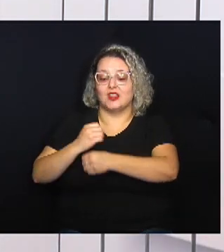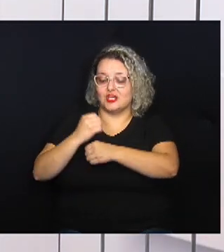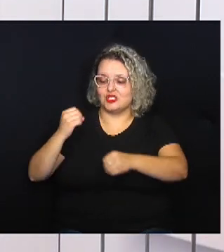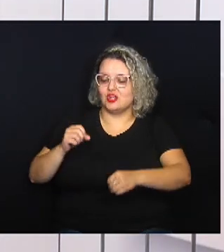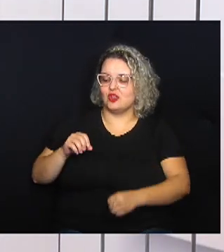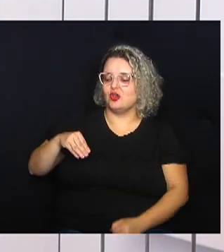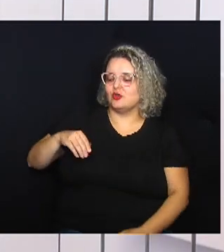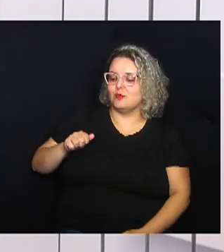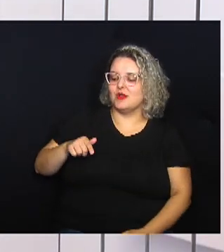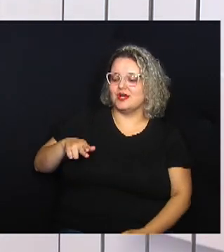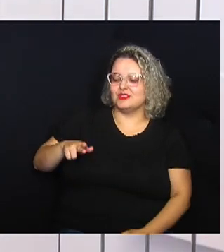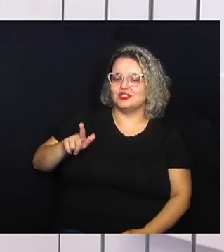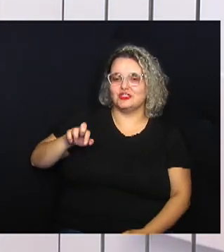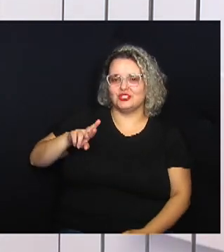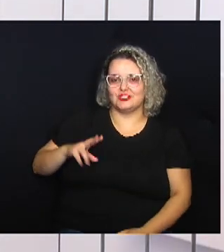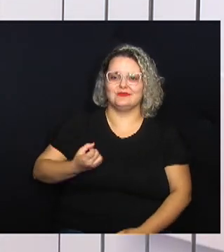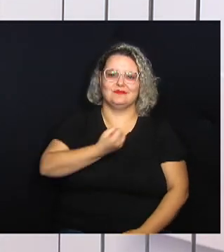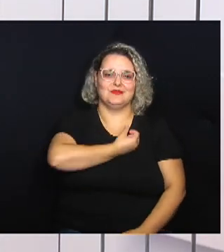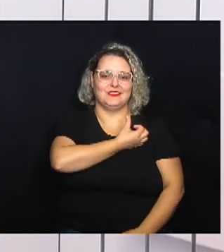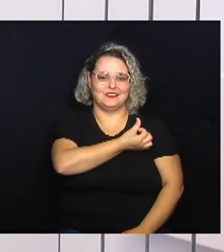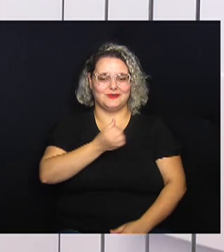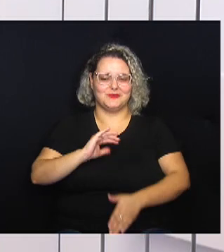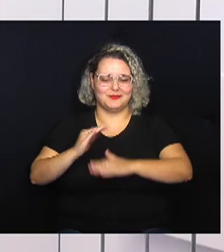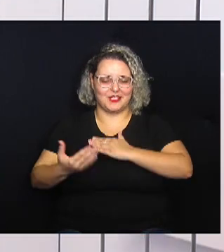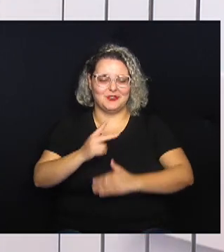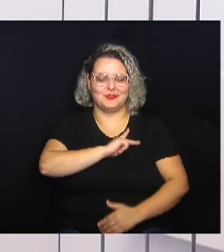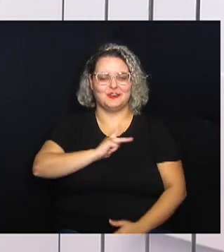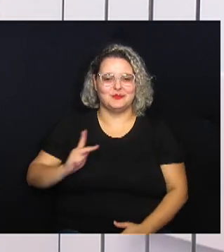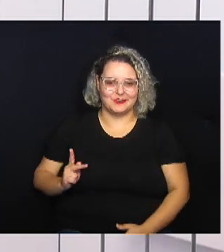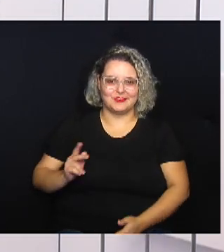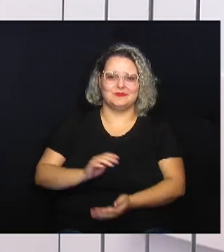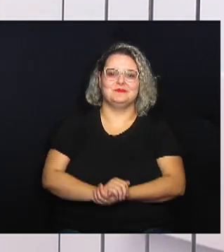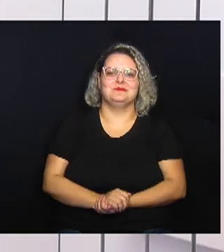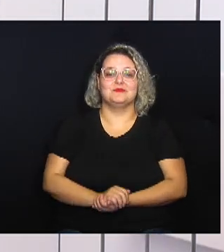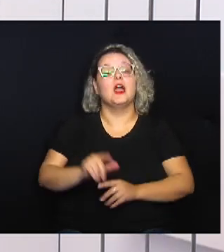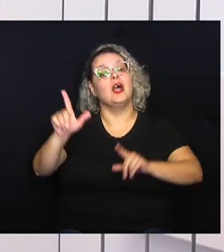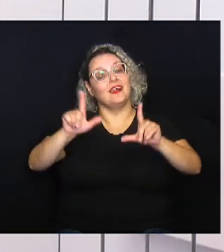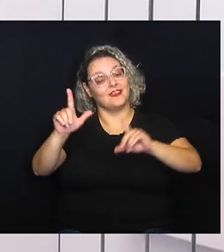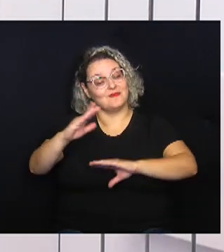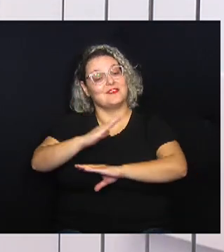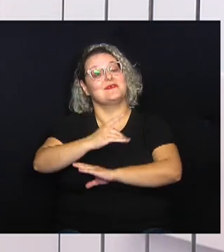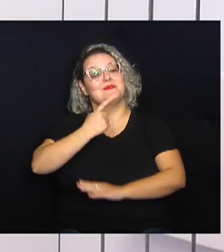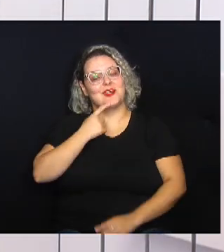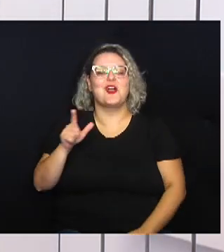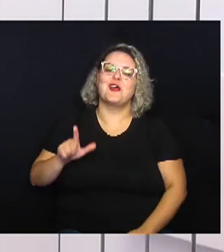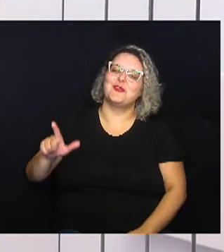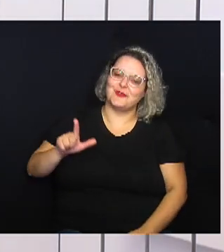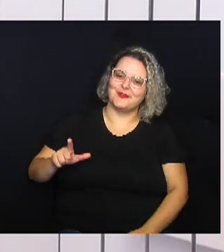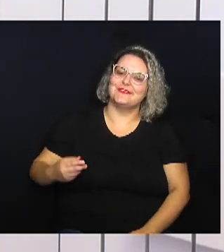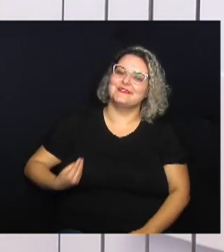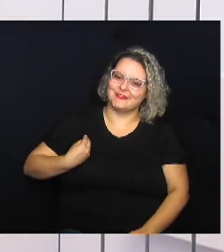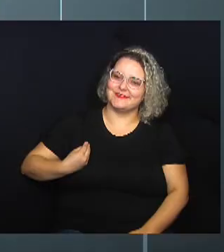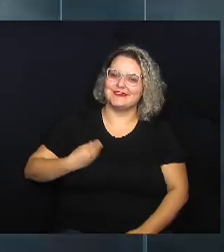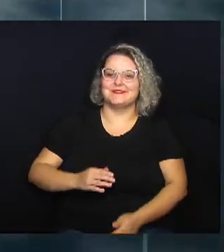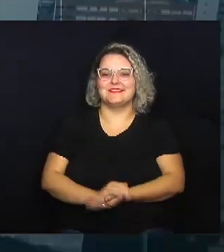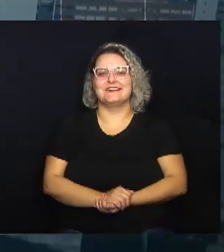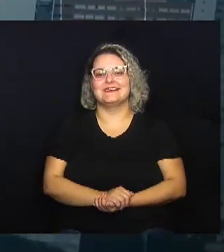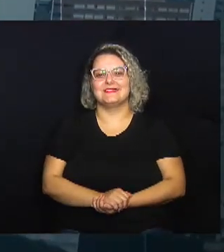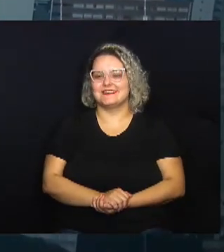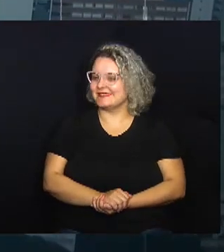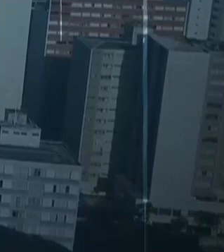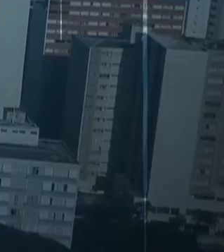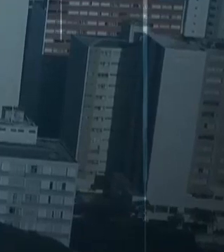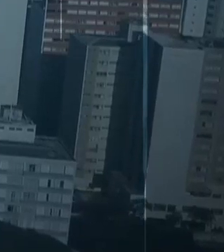manjo 66 no bairro Ponte Preta a TV Câmara Campinas Claro Transmite ao vivo